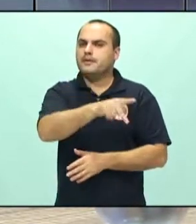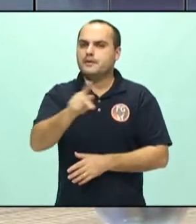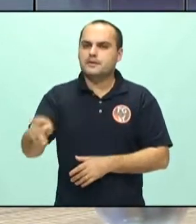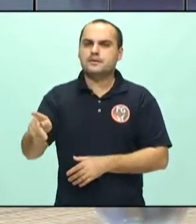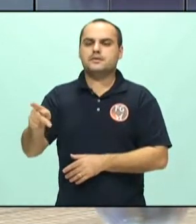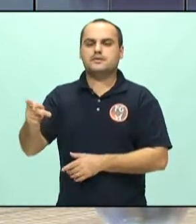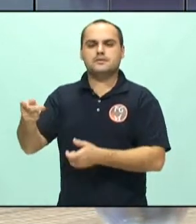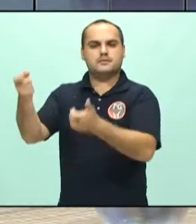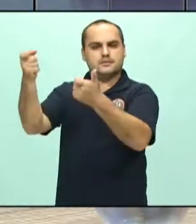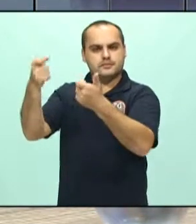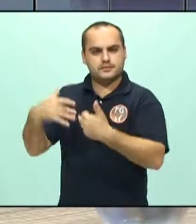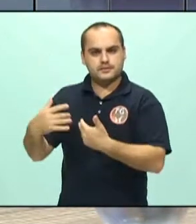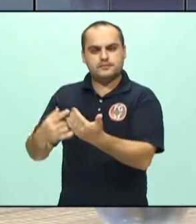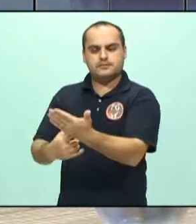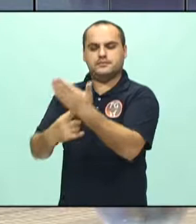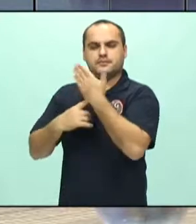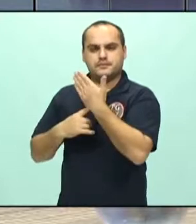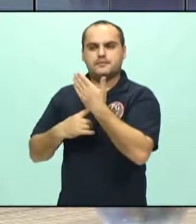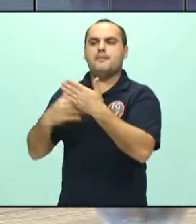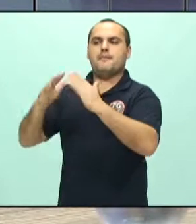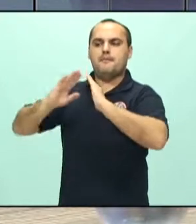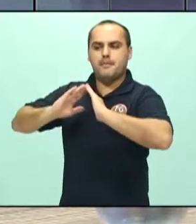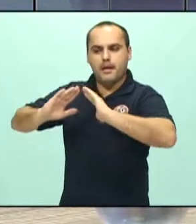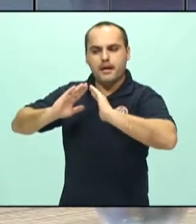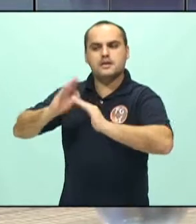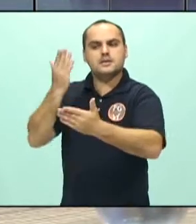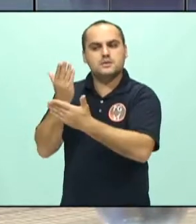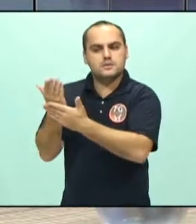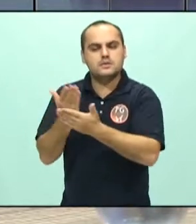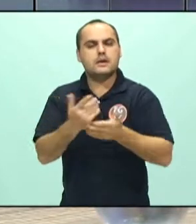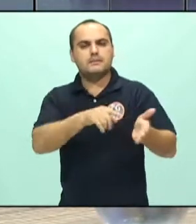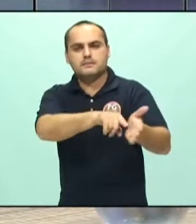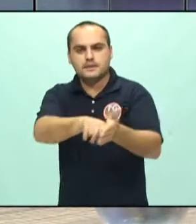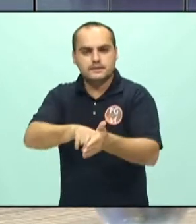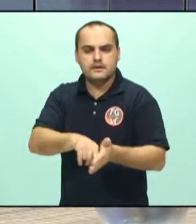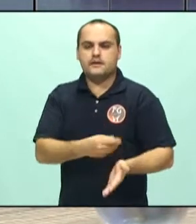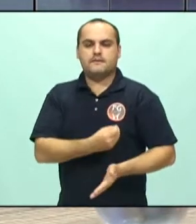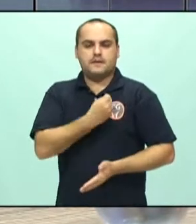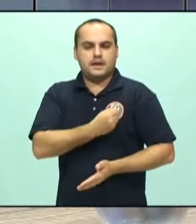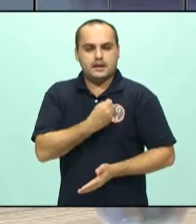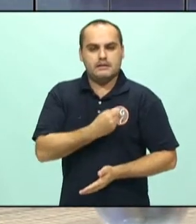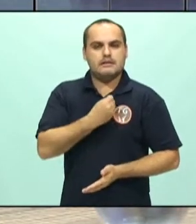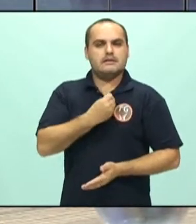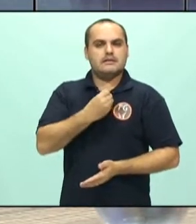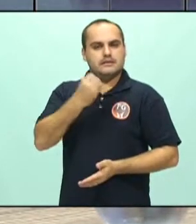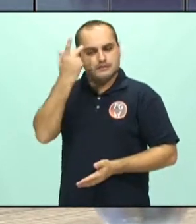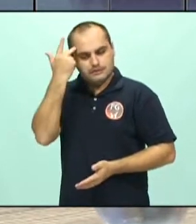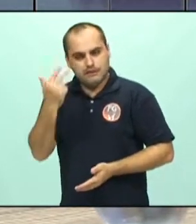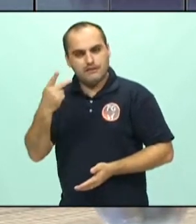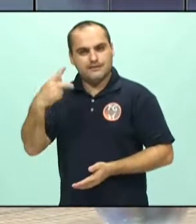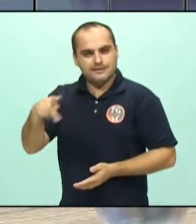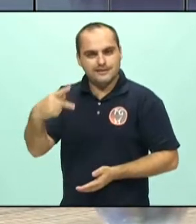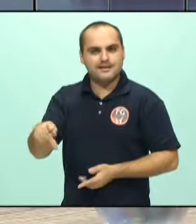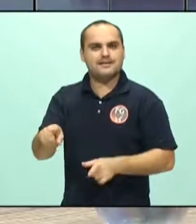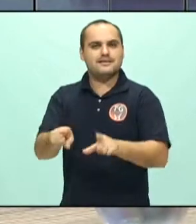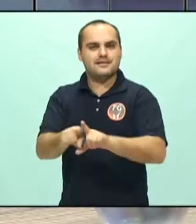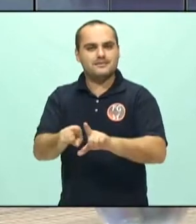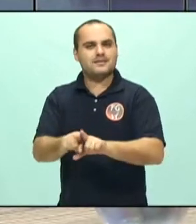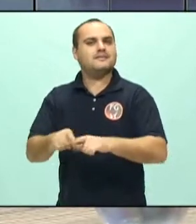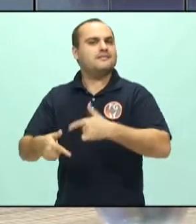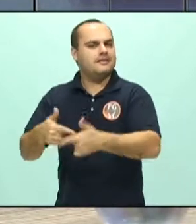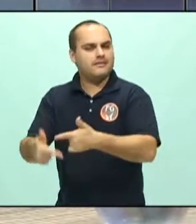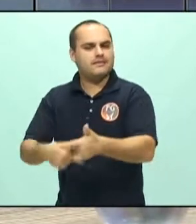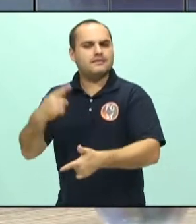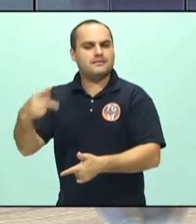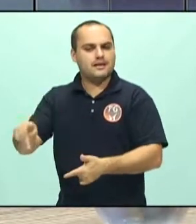diferente, ele sempre pede pra gente estudar as obras, a vida dele, algumas realizações que ele teve e, assim, foi